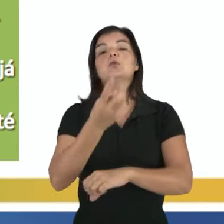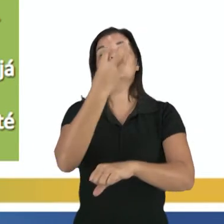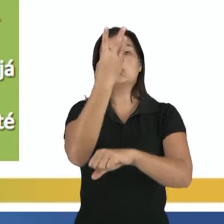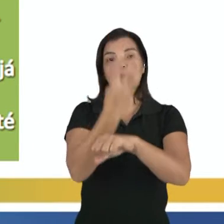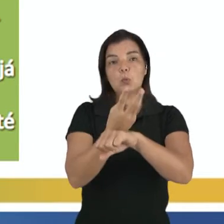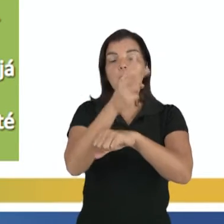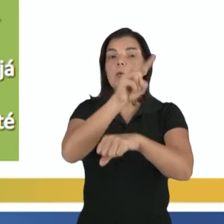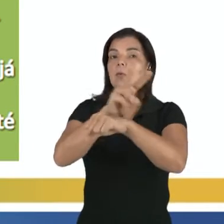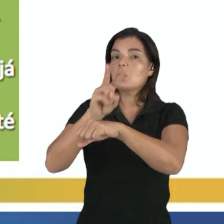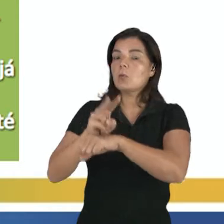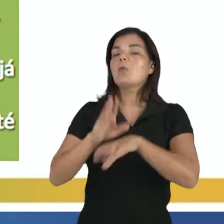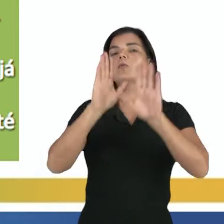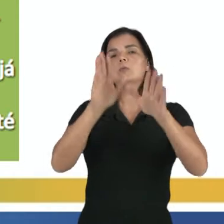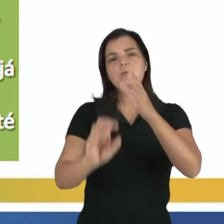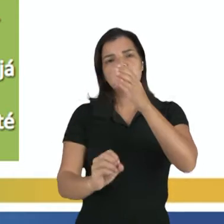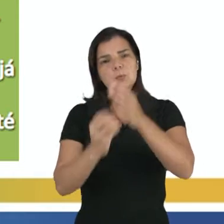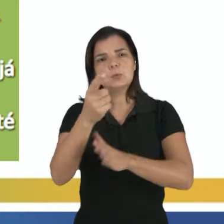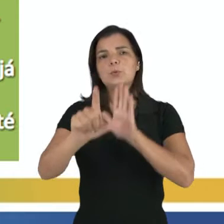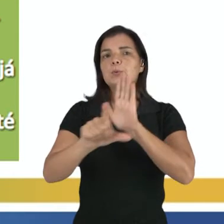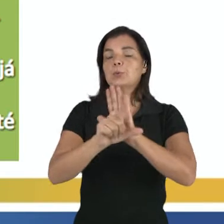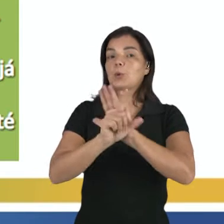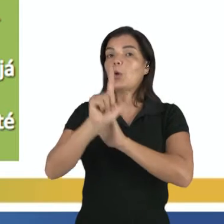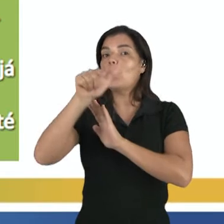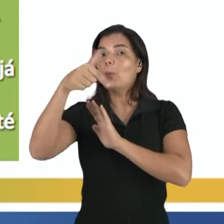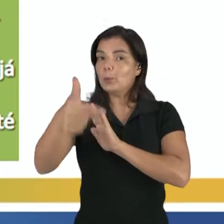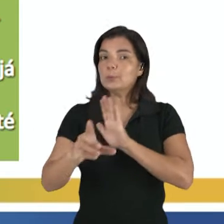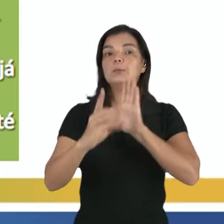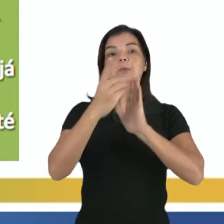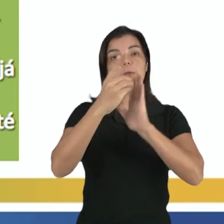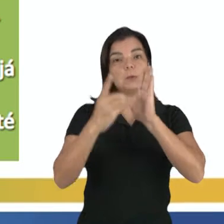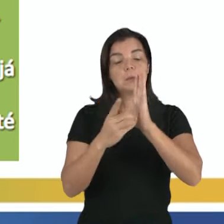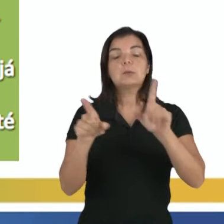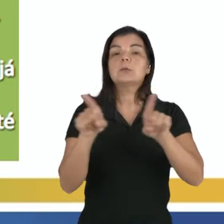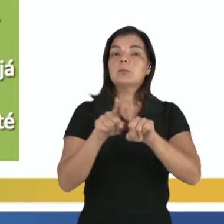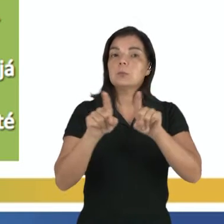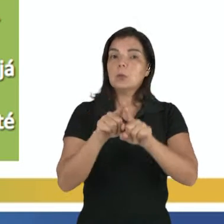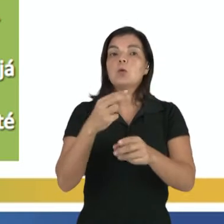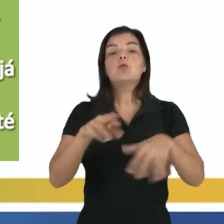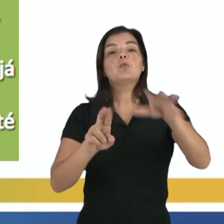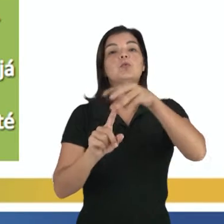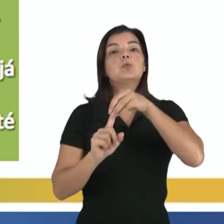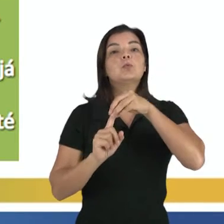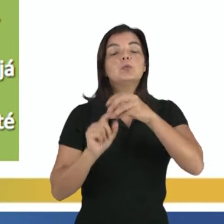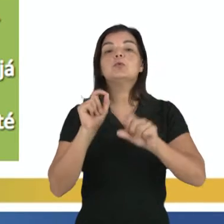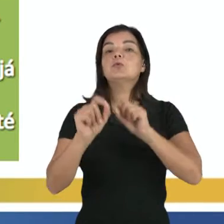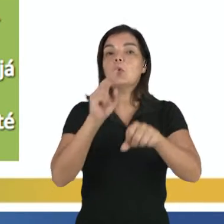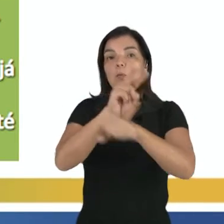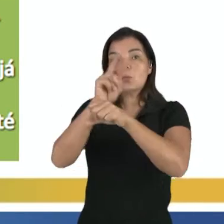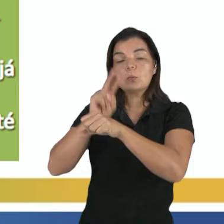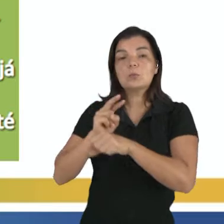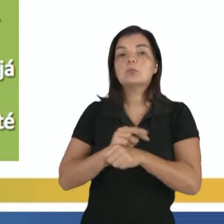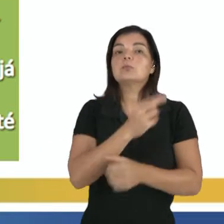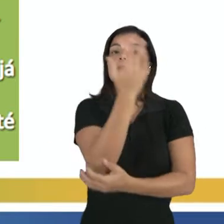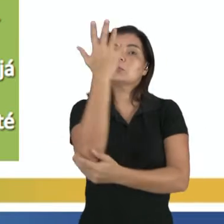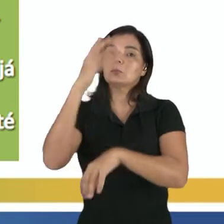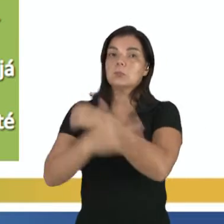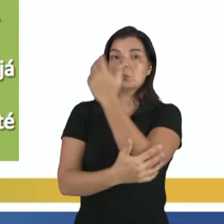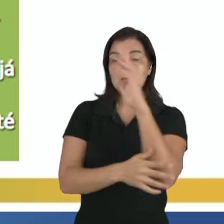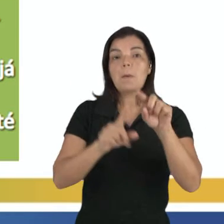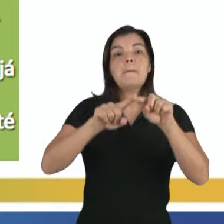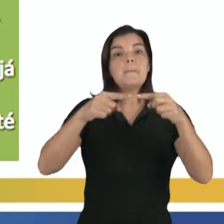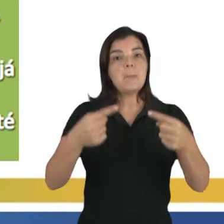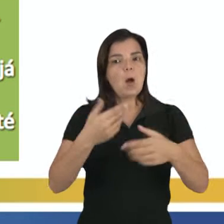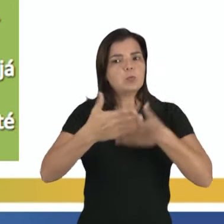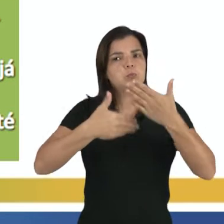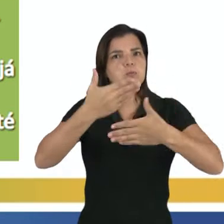houveram outras leis, né, e outros decretos lançados com o intuito de preservar a natureza. Porém, com